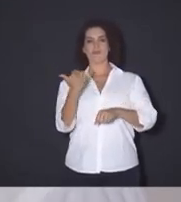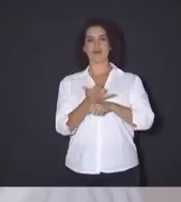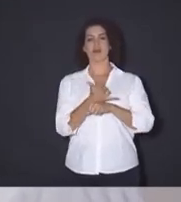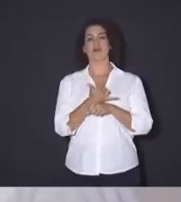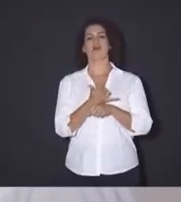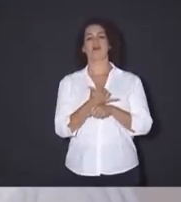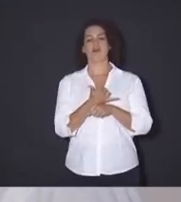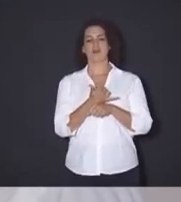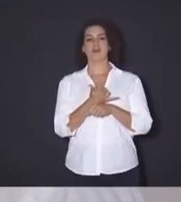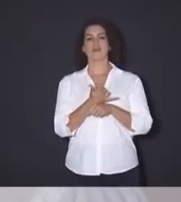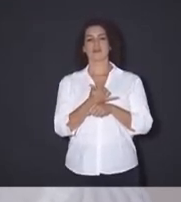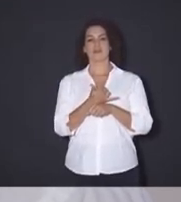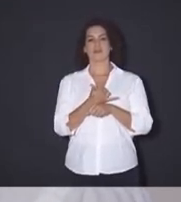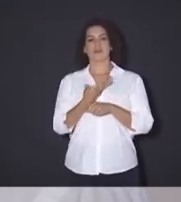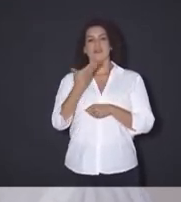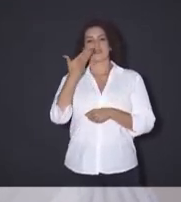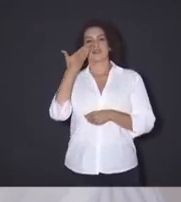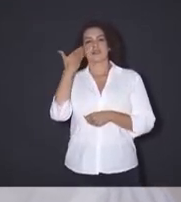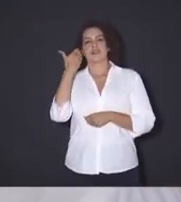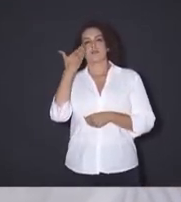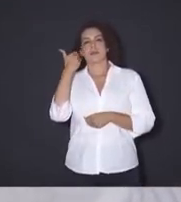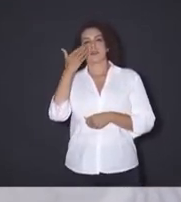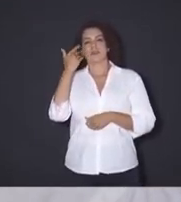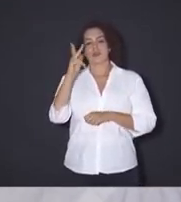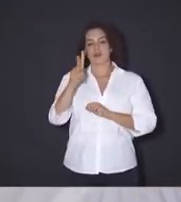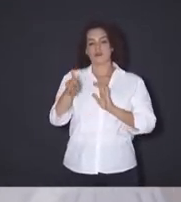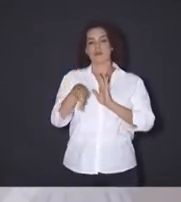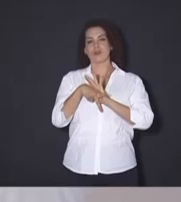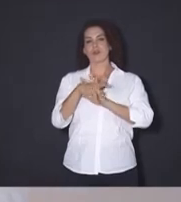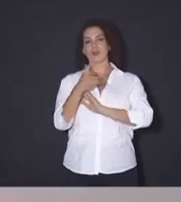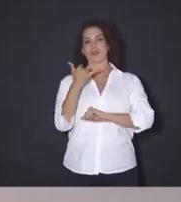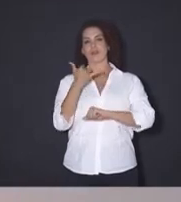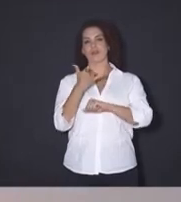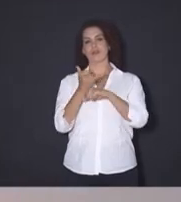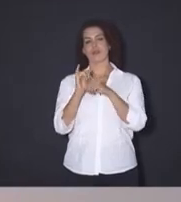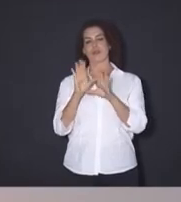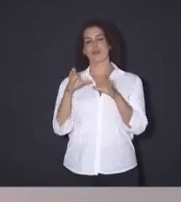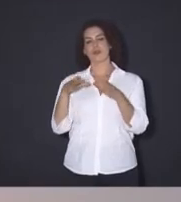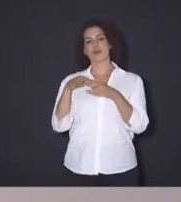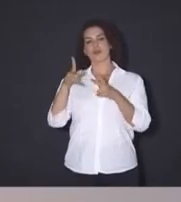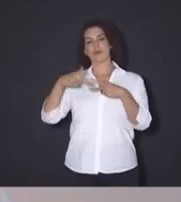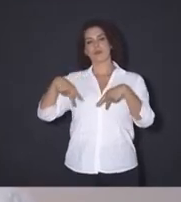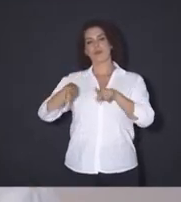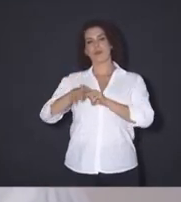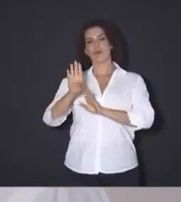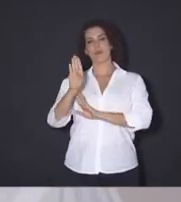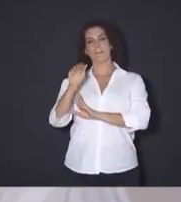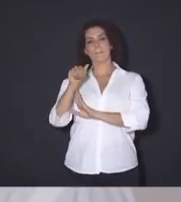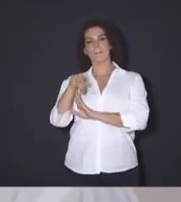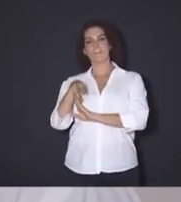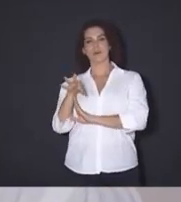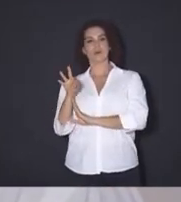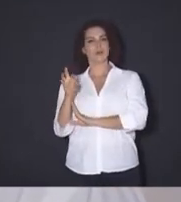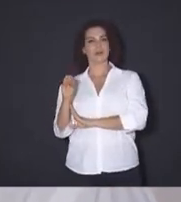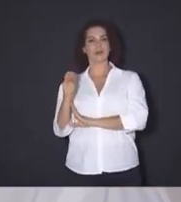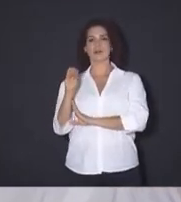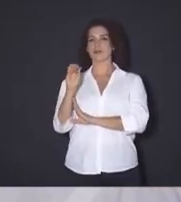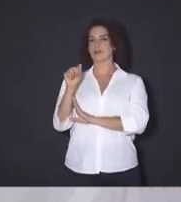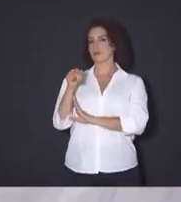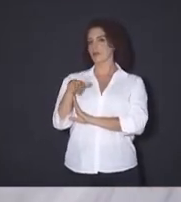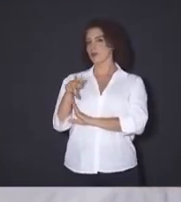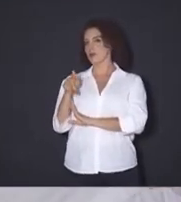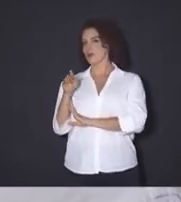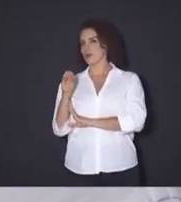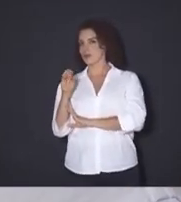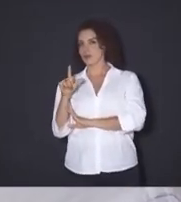a sabedoria do ferro né dos povos bantos dos povos de angola e fim então